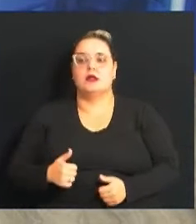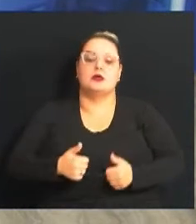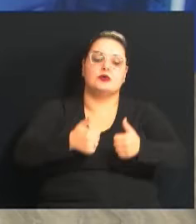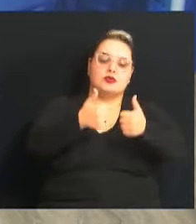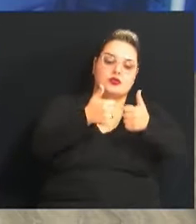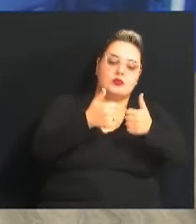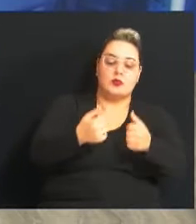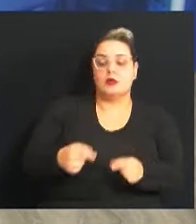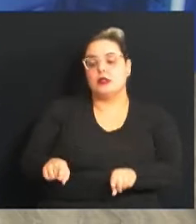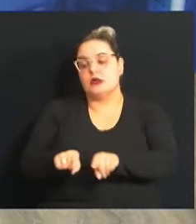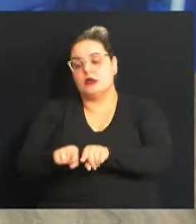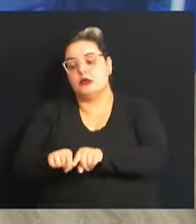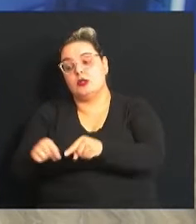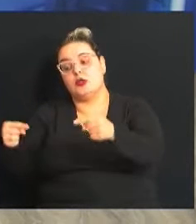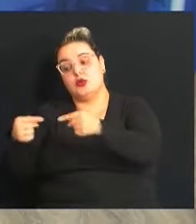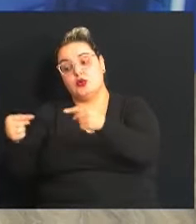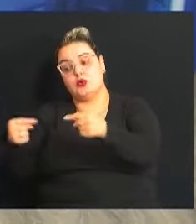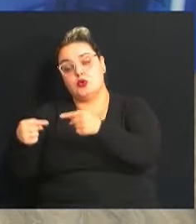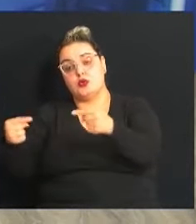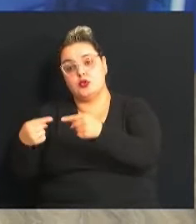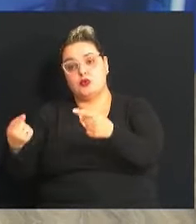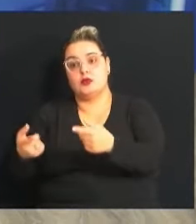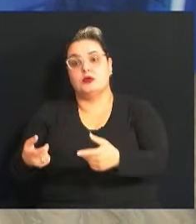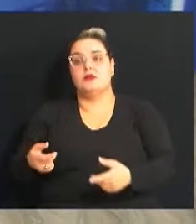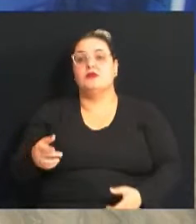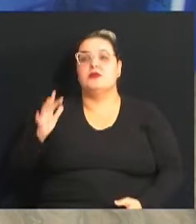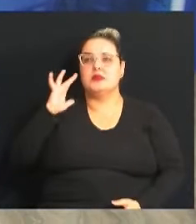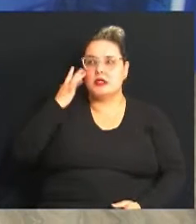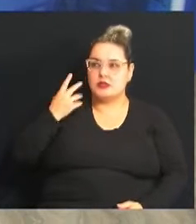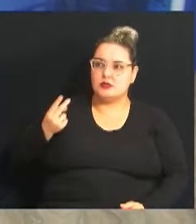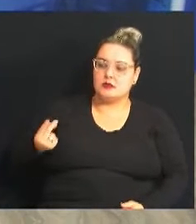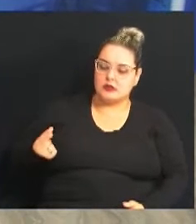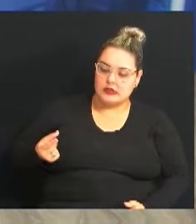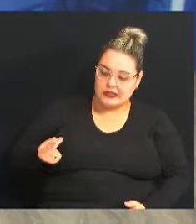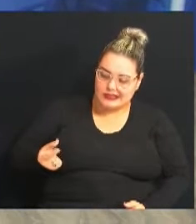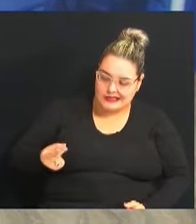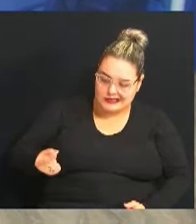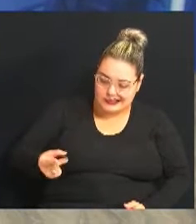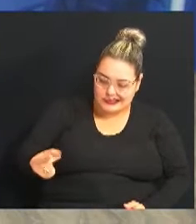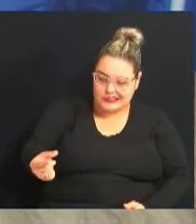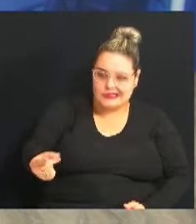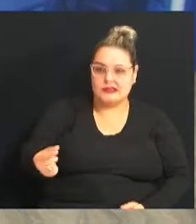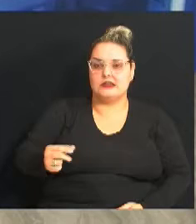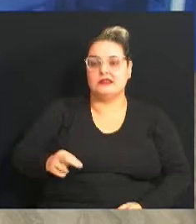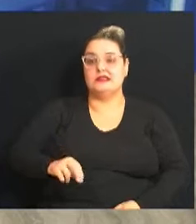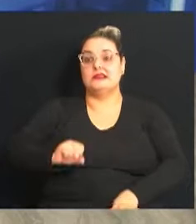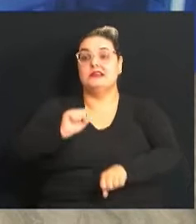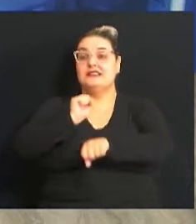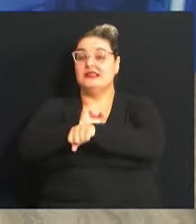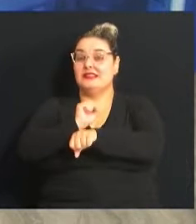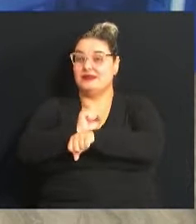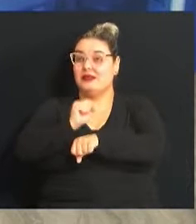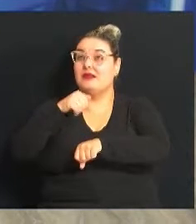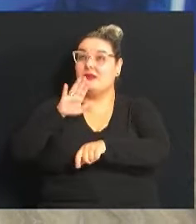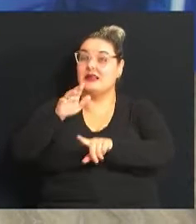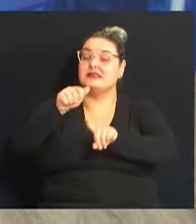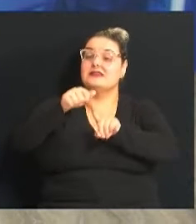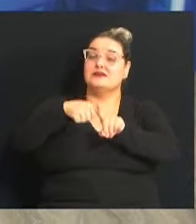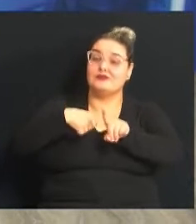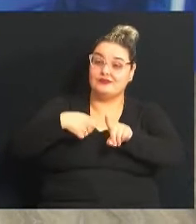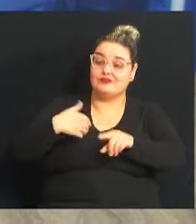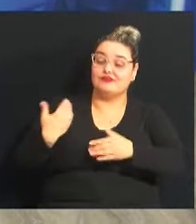você vem colocando, é algo que vai durar, é algo que a gente pode esperar mais meses, aí